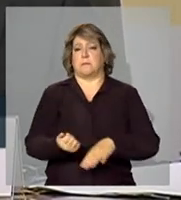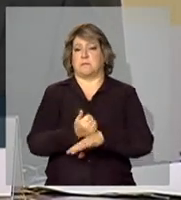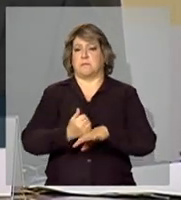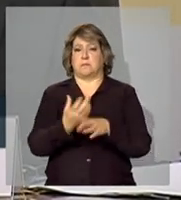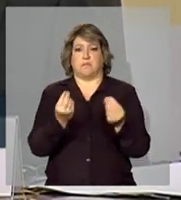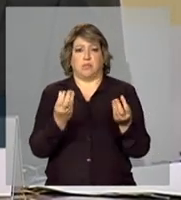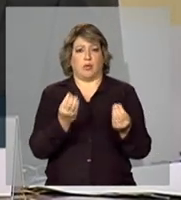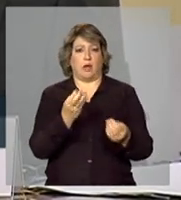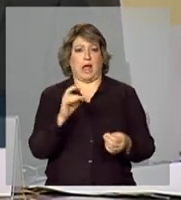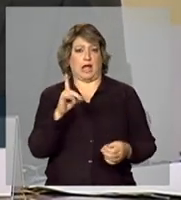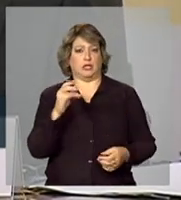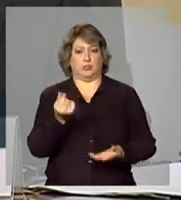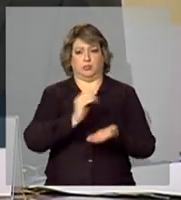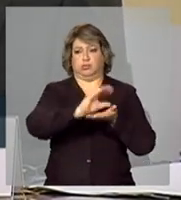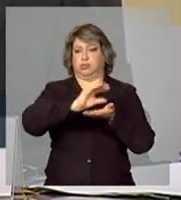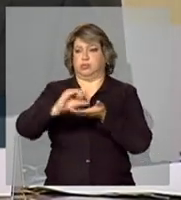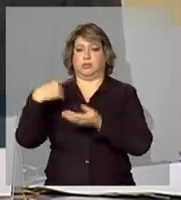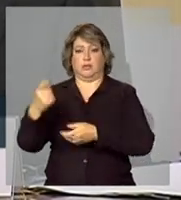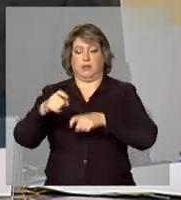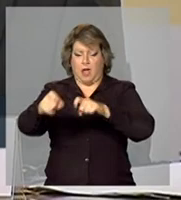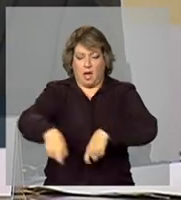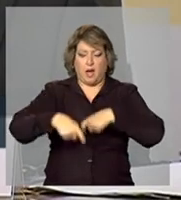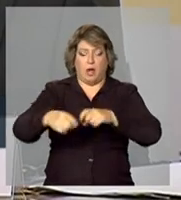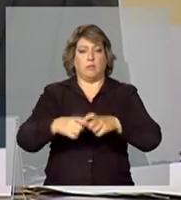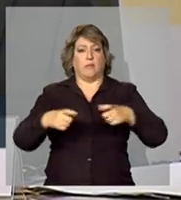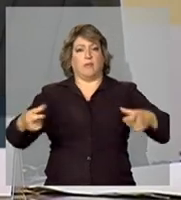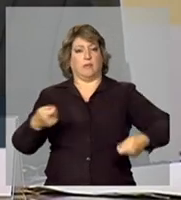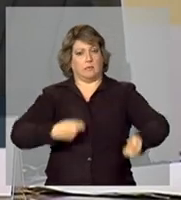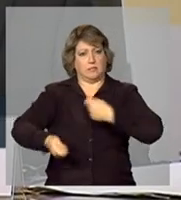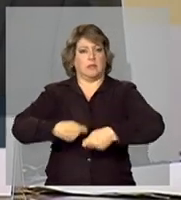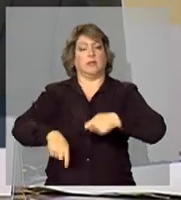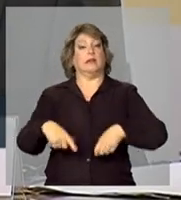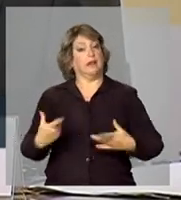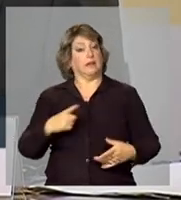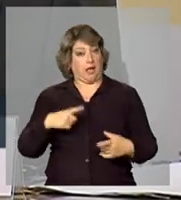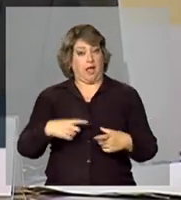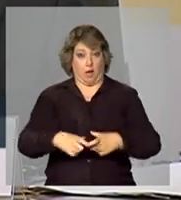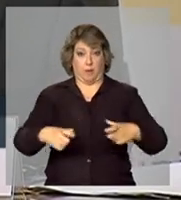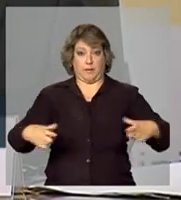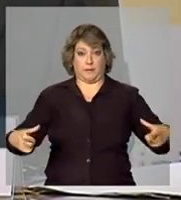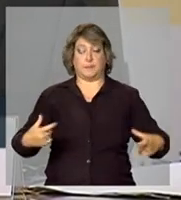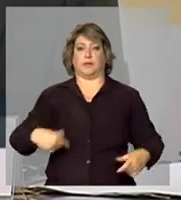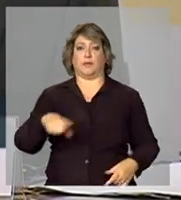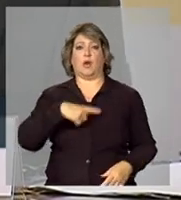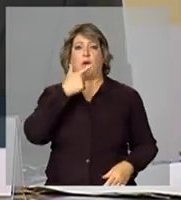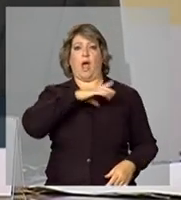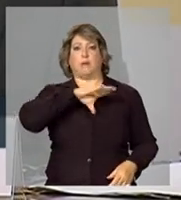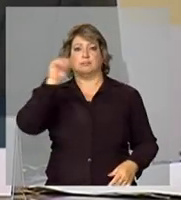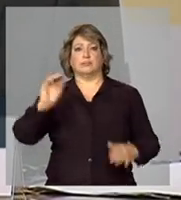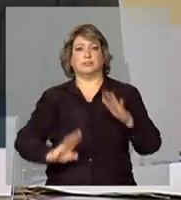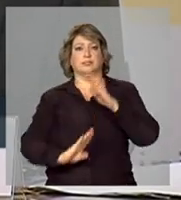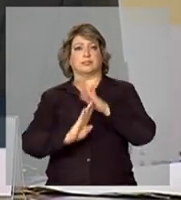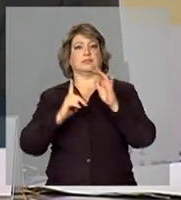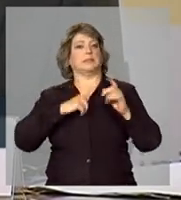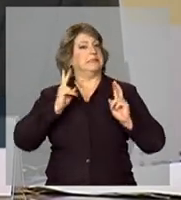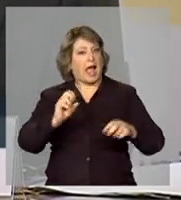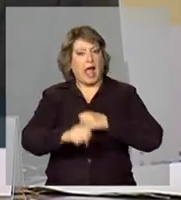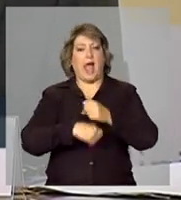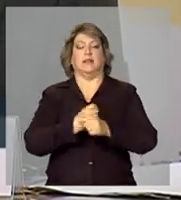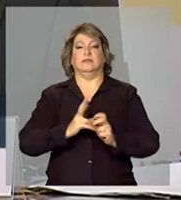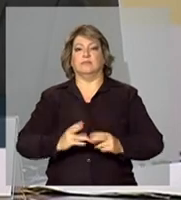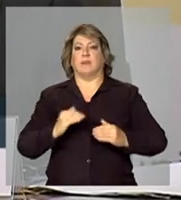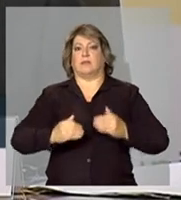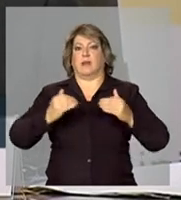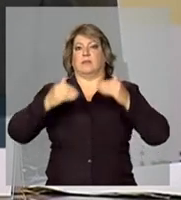com muito crédito para agricultura aumentar a sua produção está aumentando nós estamos batendo o recorde de Safra todo